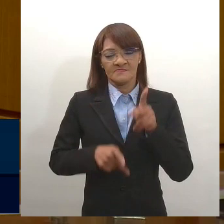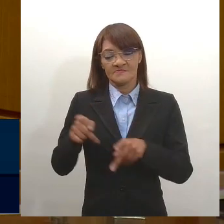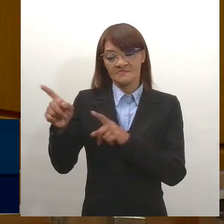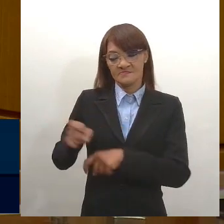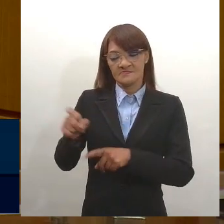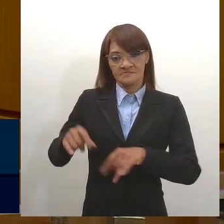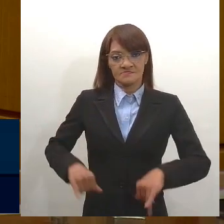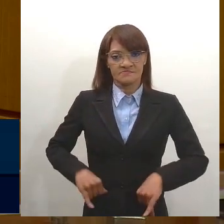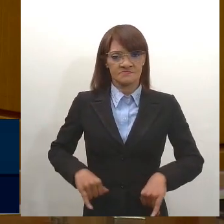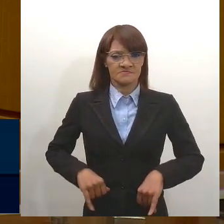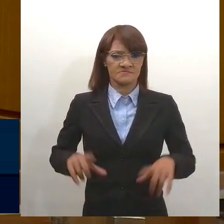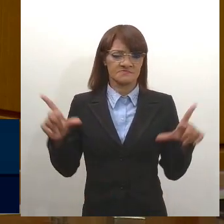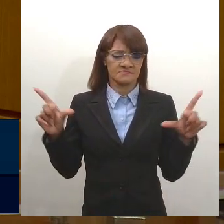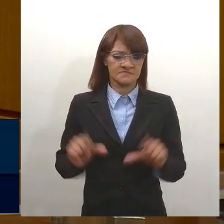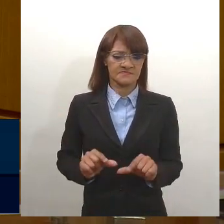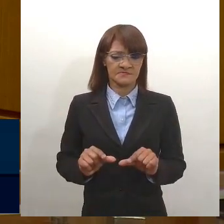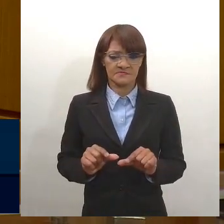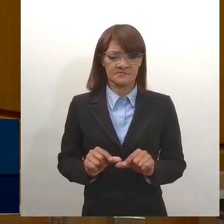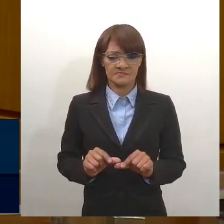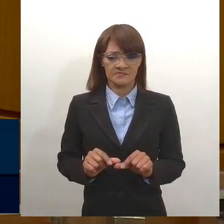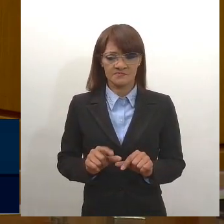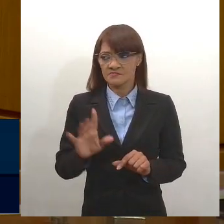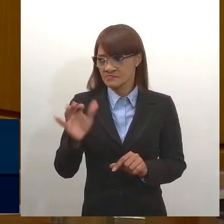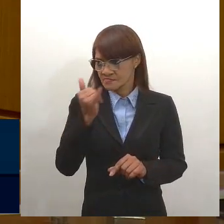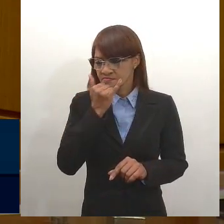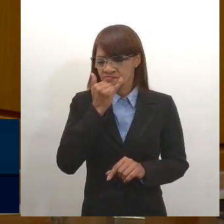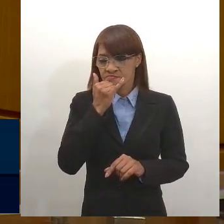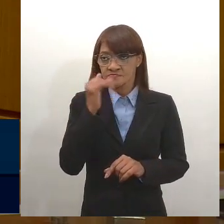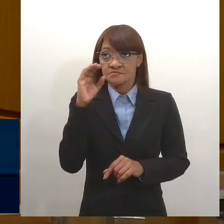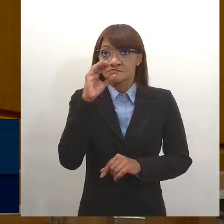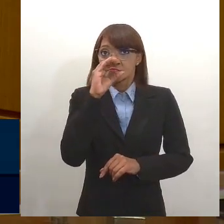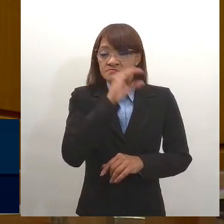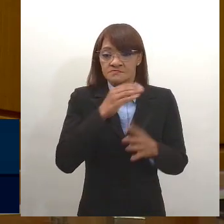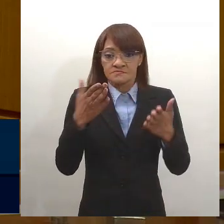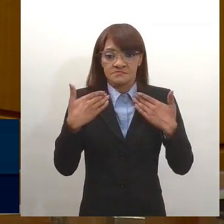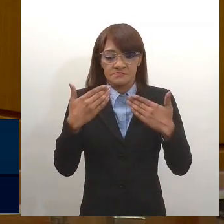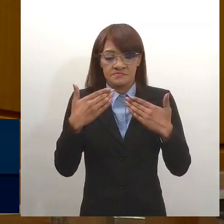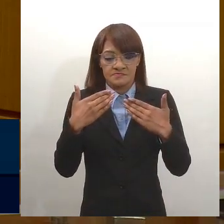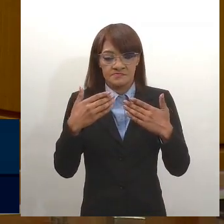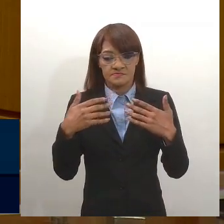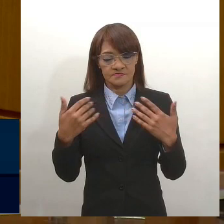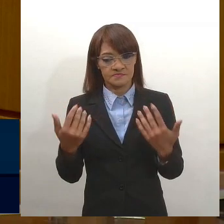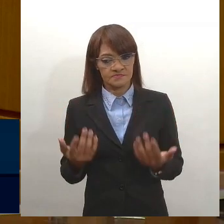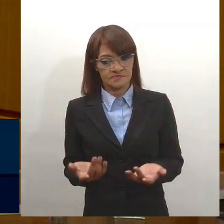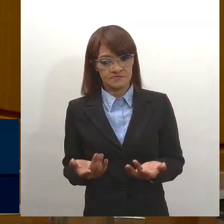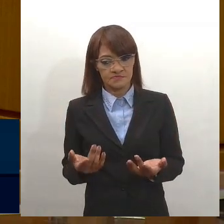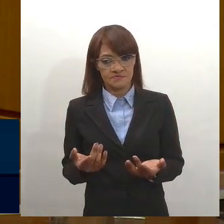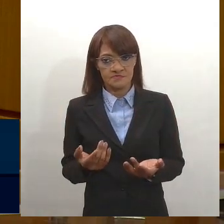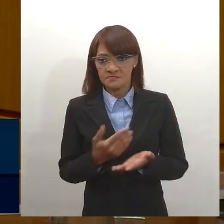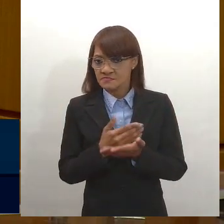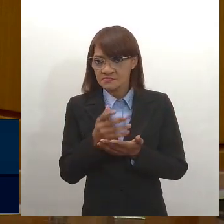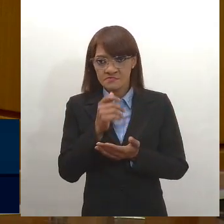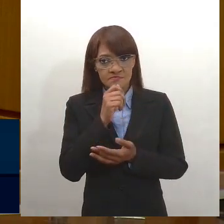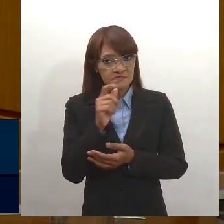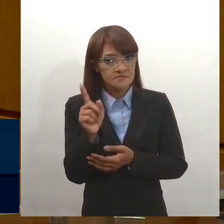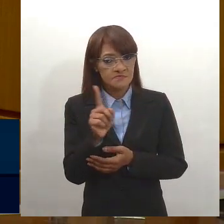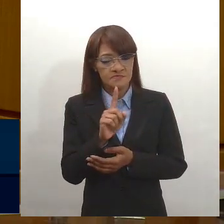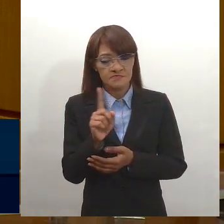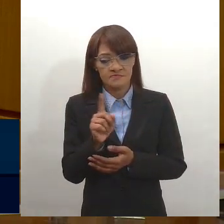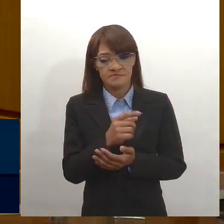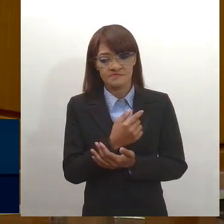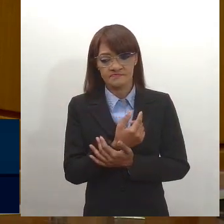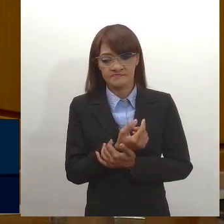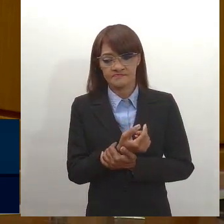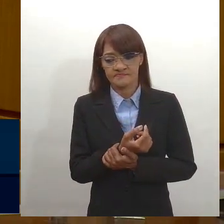principalmente, desculpe, no verão. Nós nem sequer começamos ainda a estação do verão. Nós estamos no final